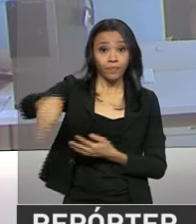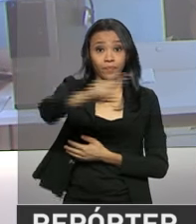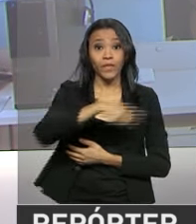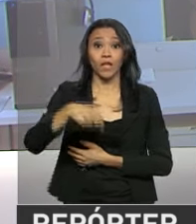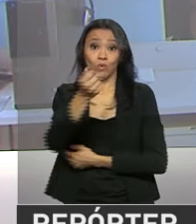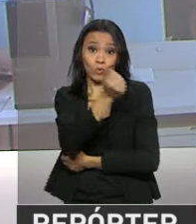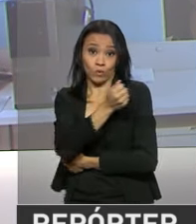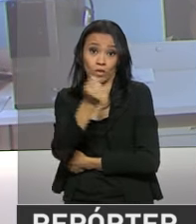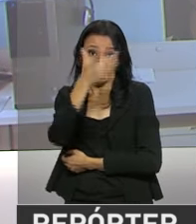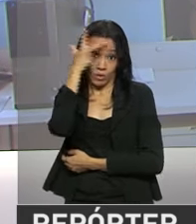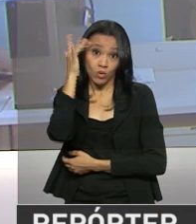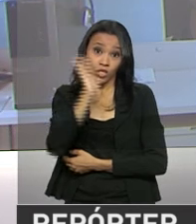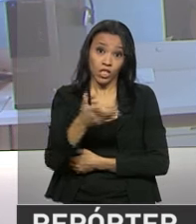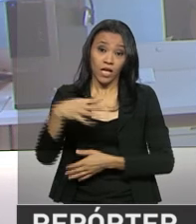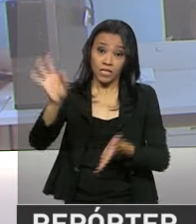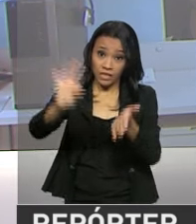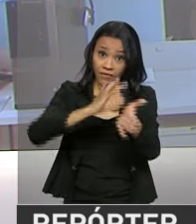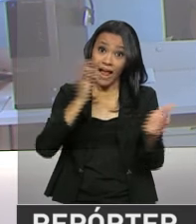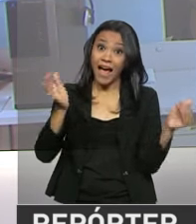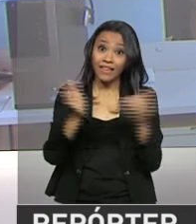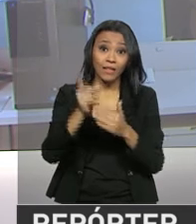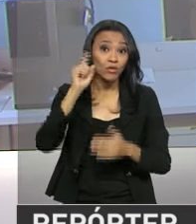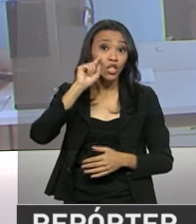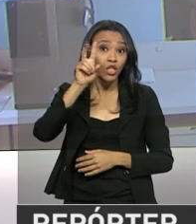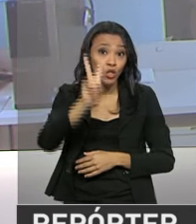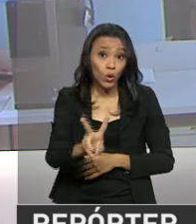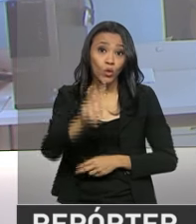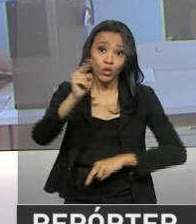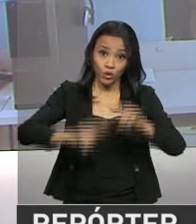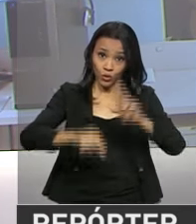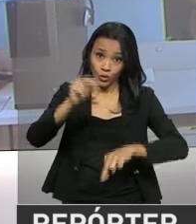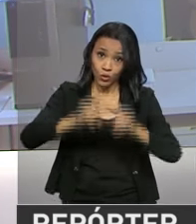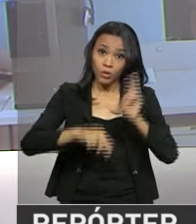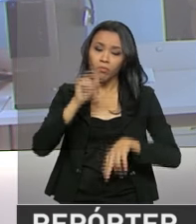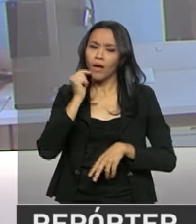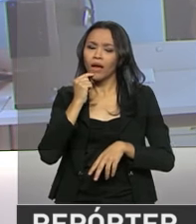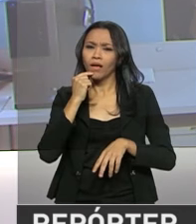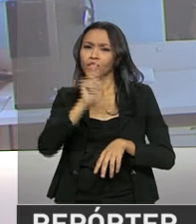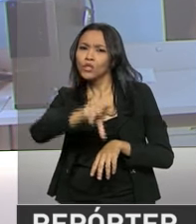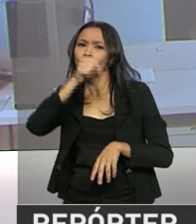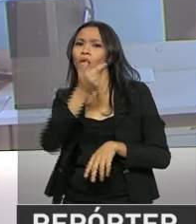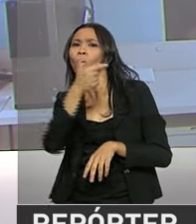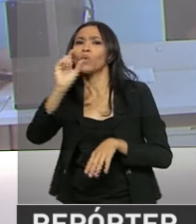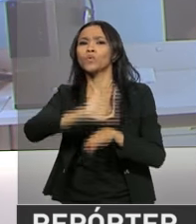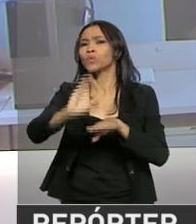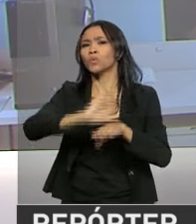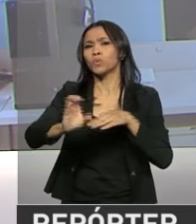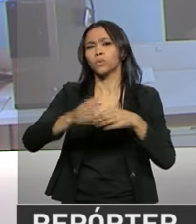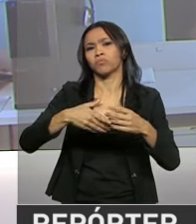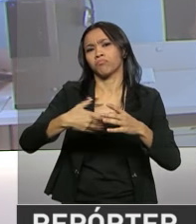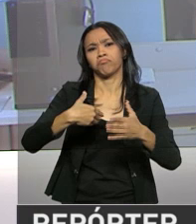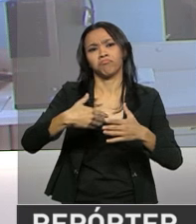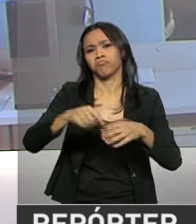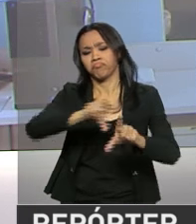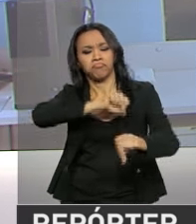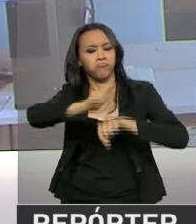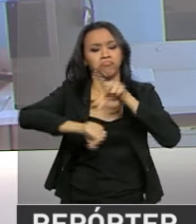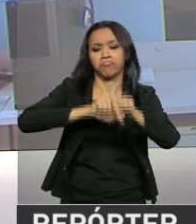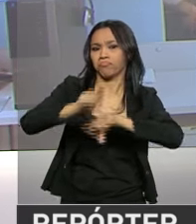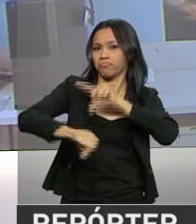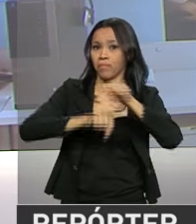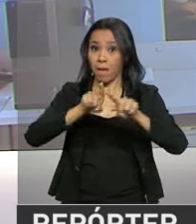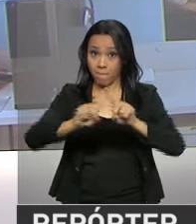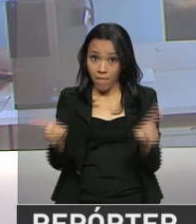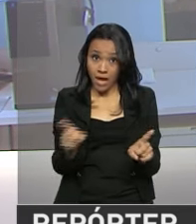que se inscreverem no SISU têm até o dia 2 de junho para modificar as opções de curso quantas vezes quiserem, mas será